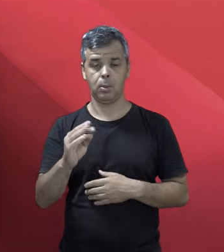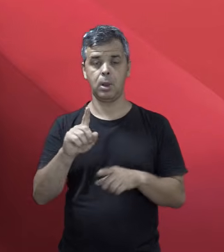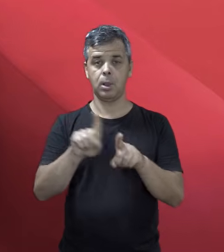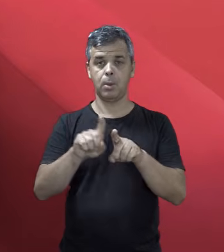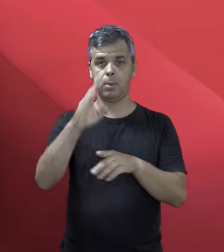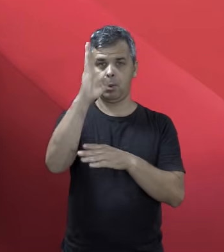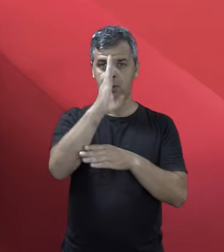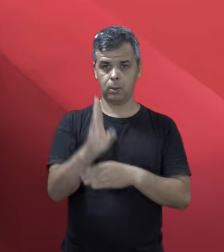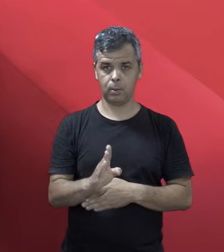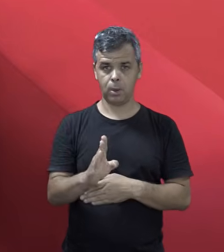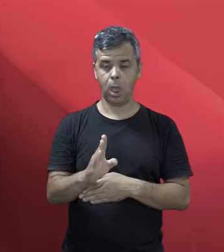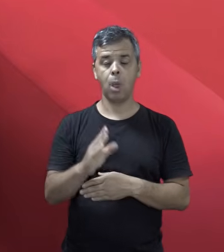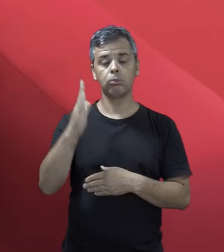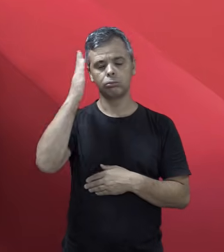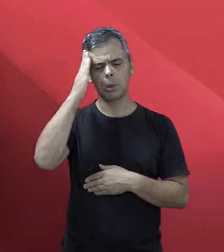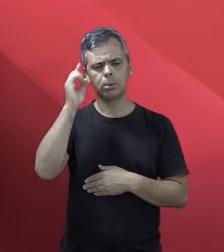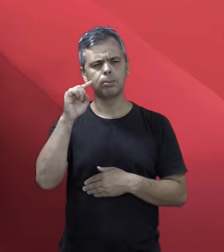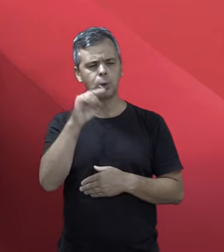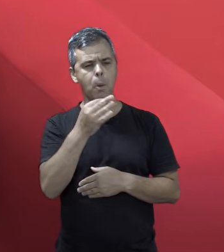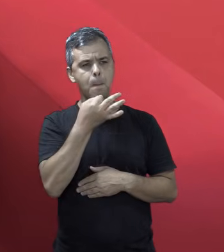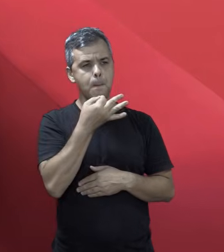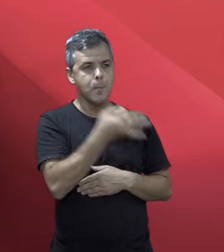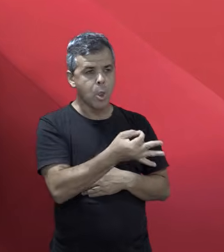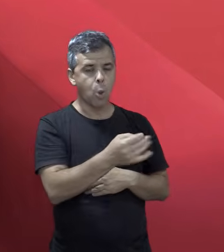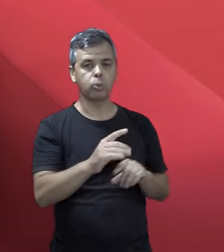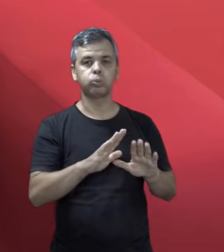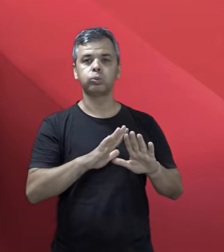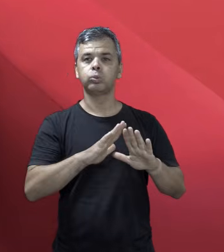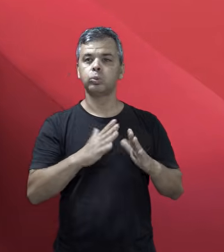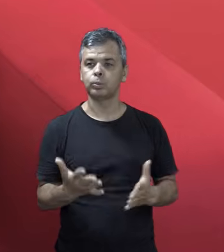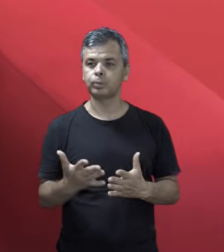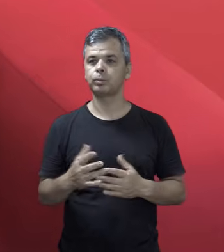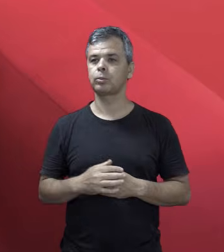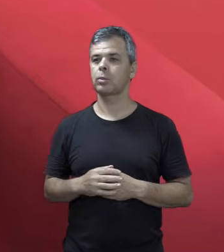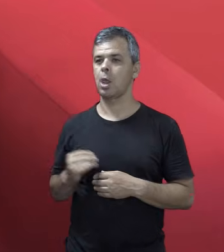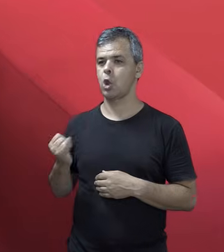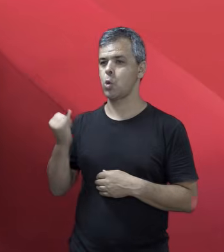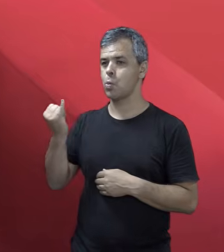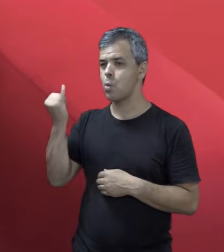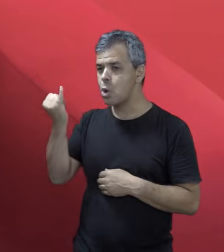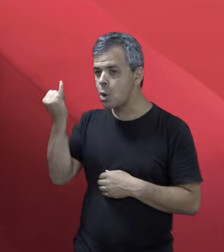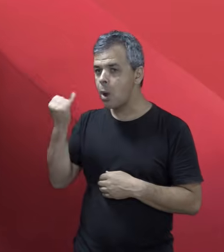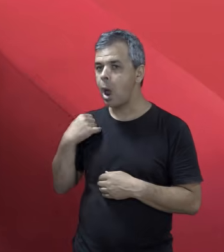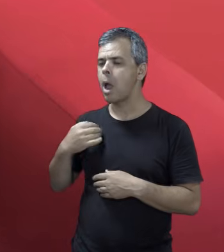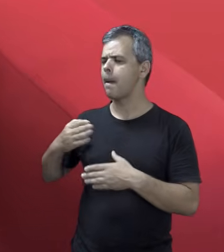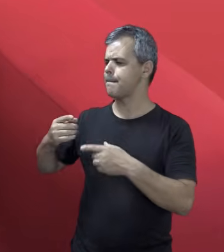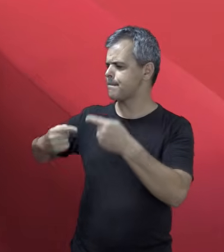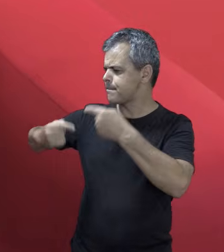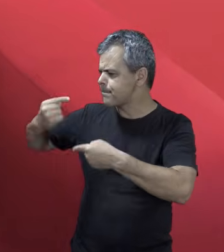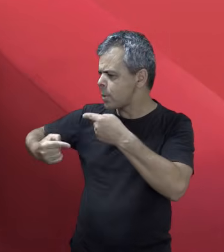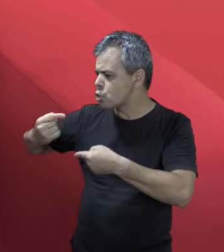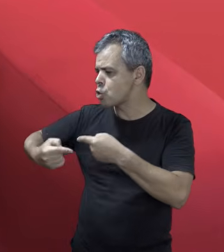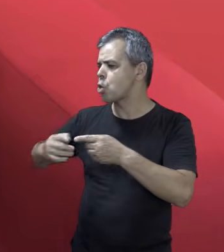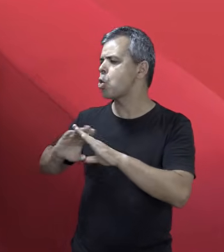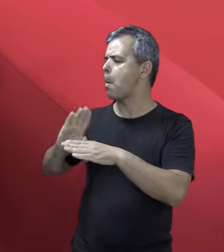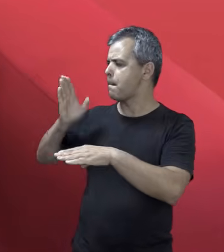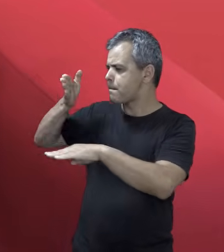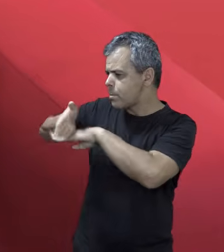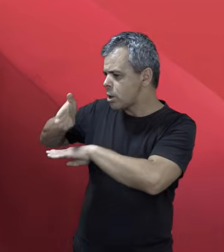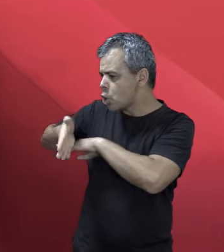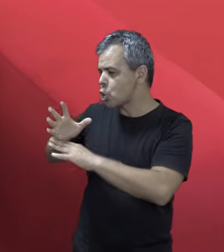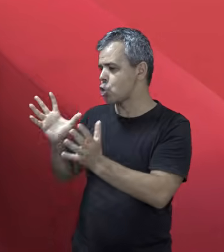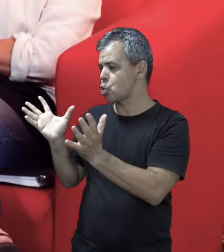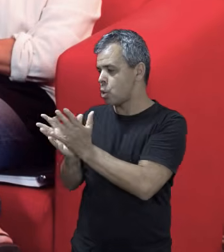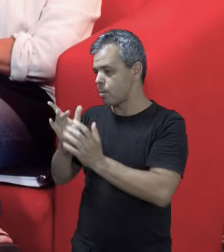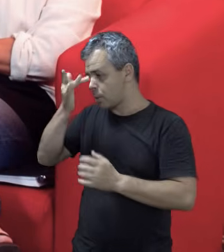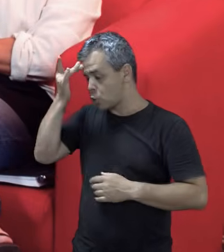Brasil. E eu queria saber a sua opinião sobre a importância desse debate e da participação da